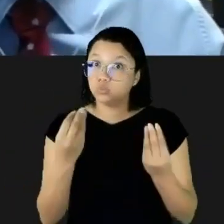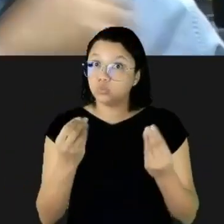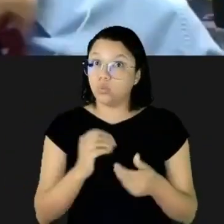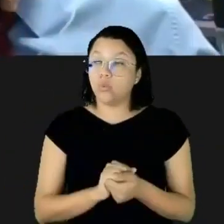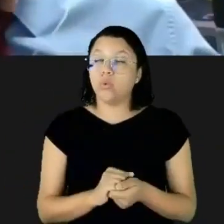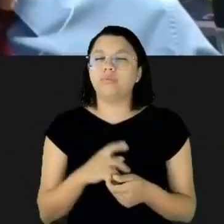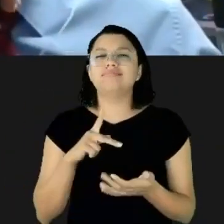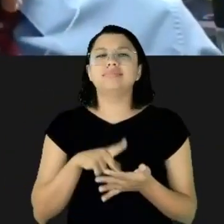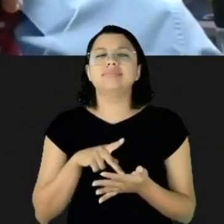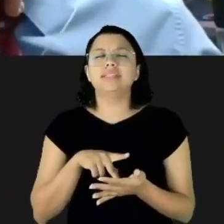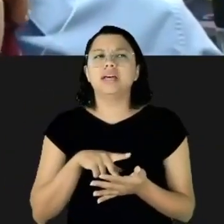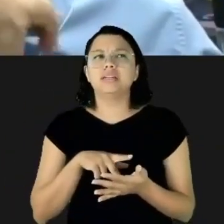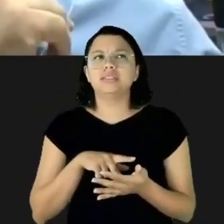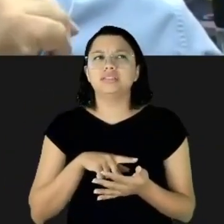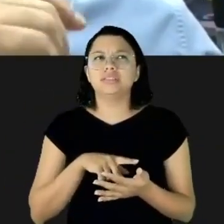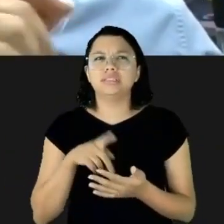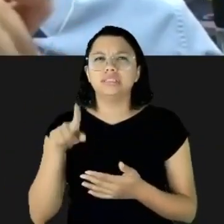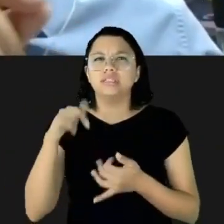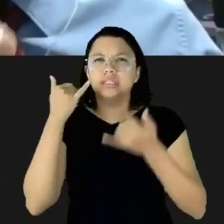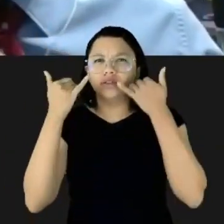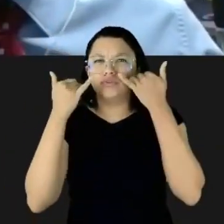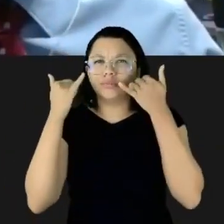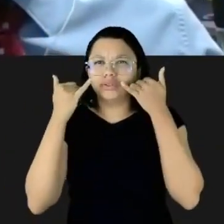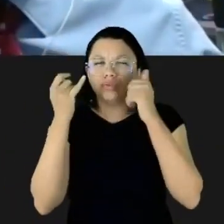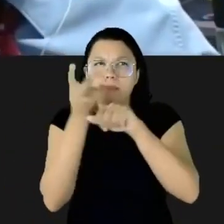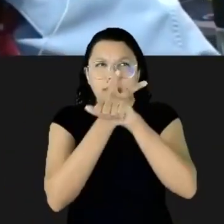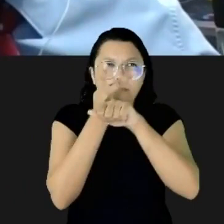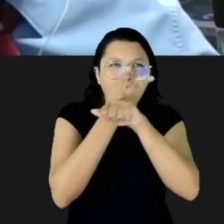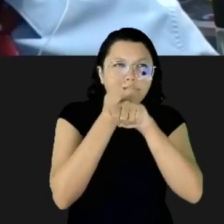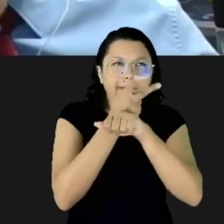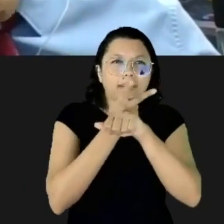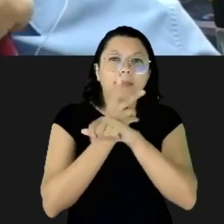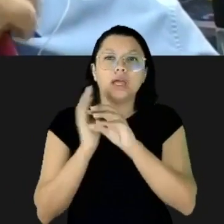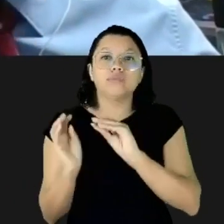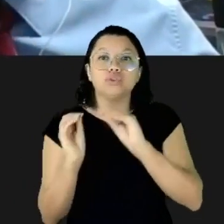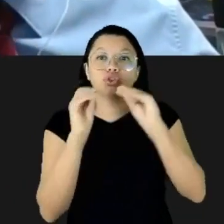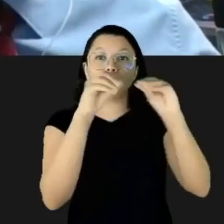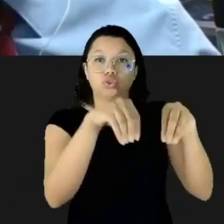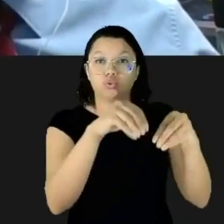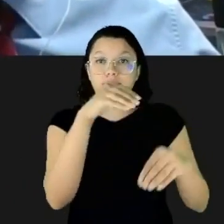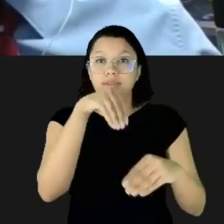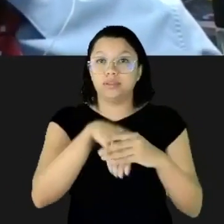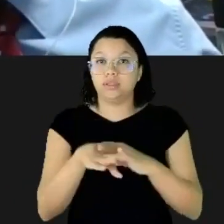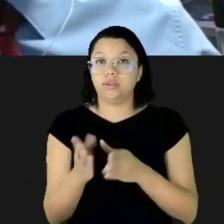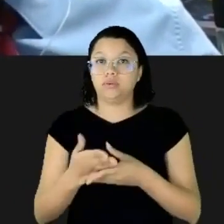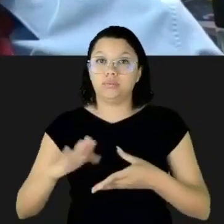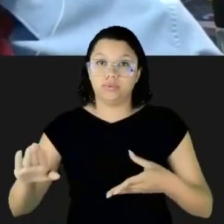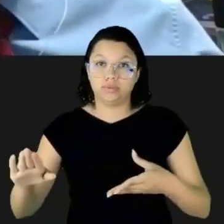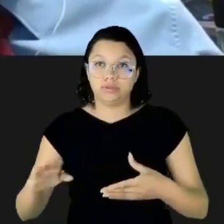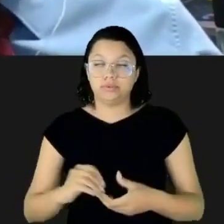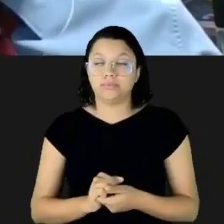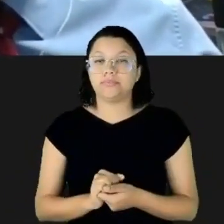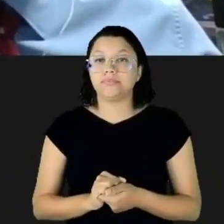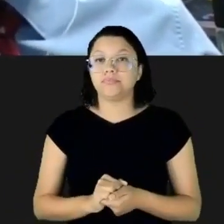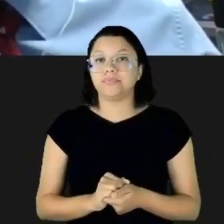na verdade são dados rastreáveis que você joga dentro do processo